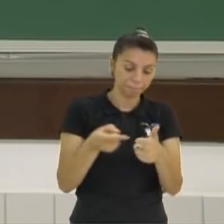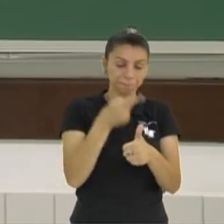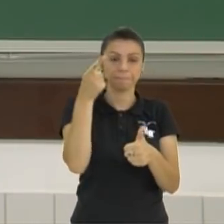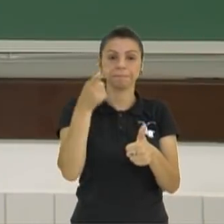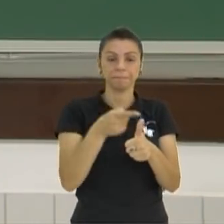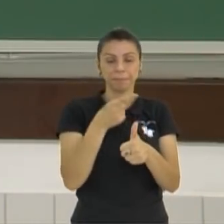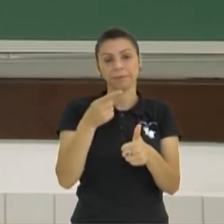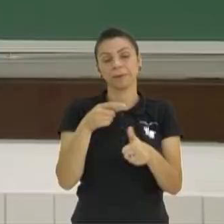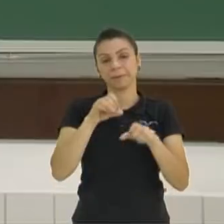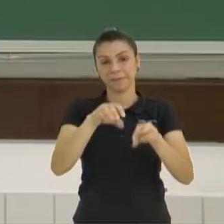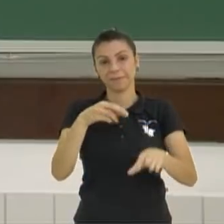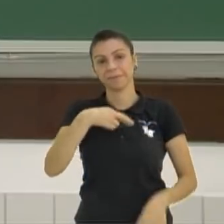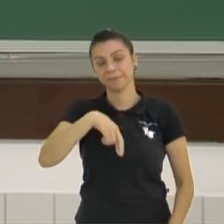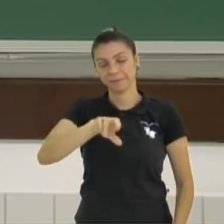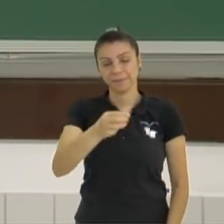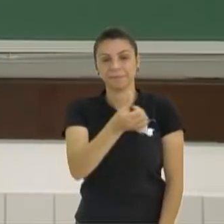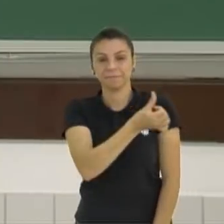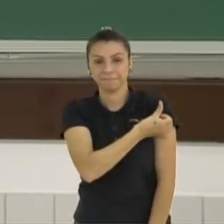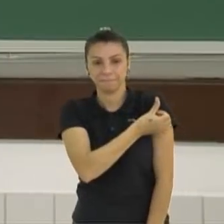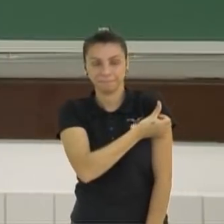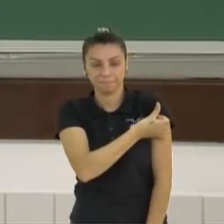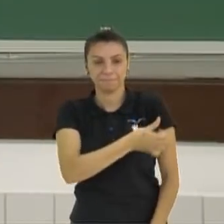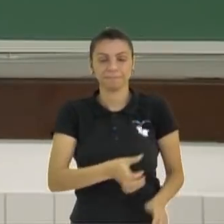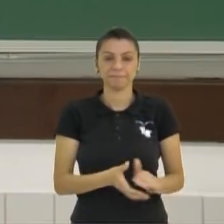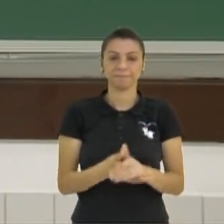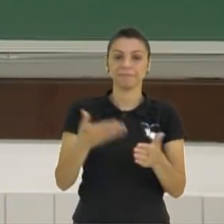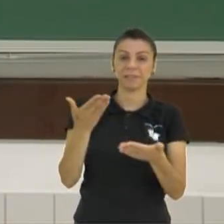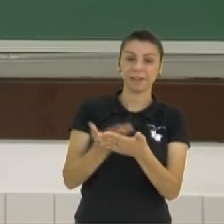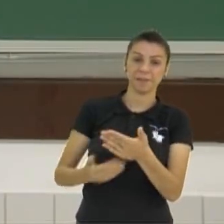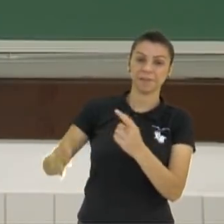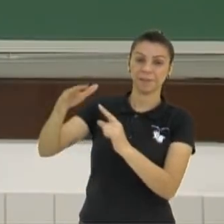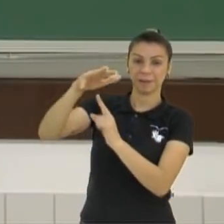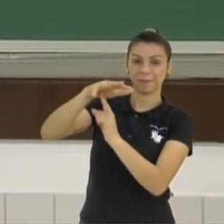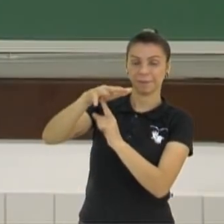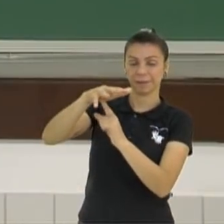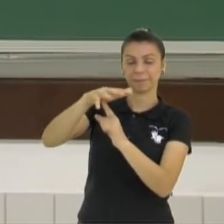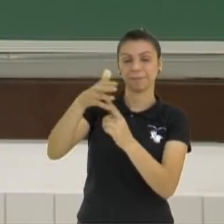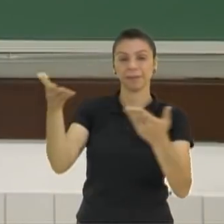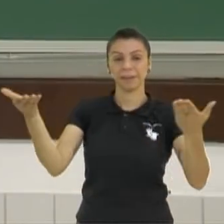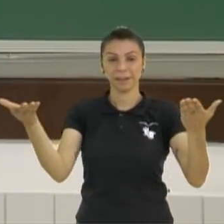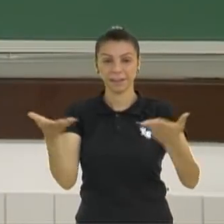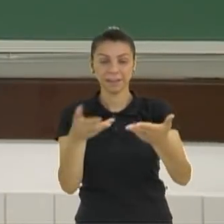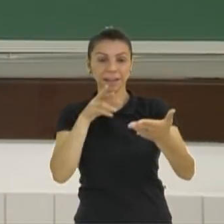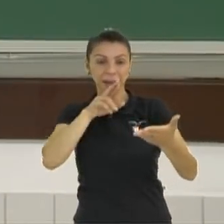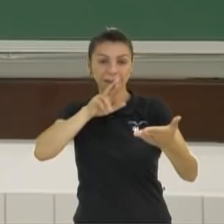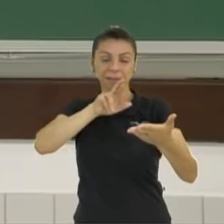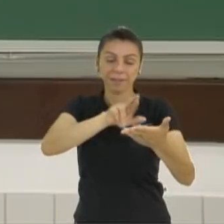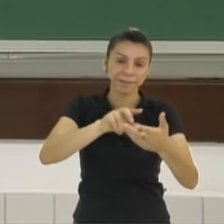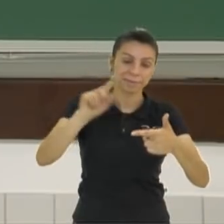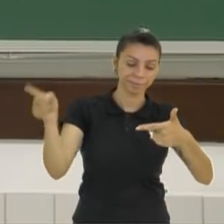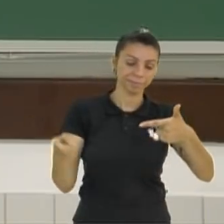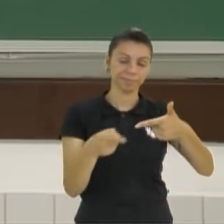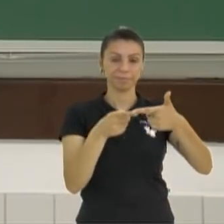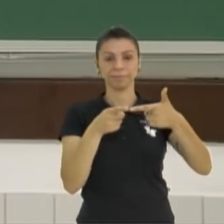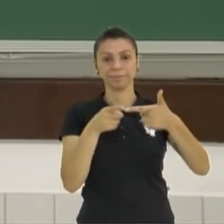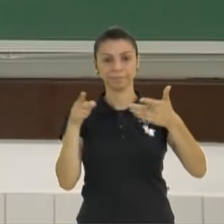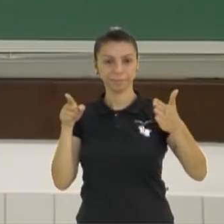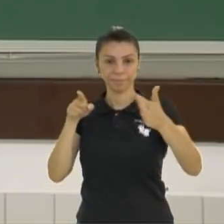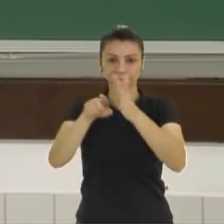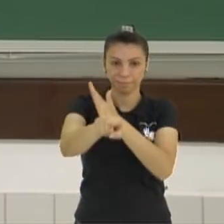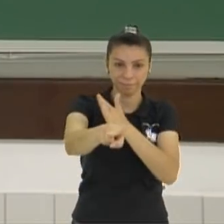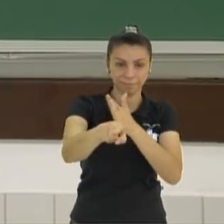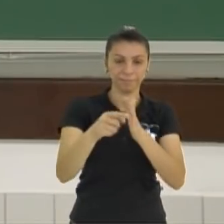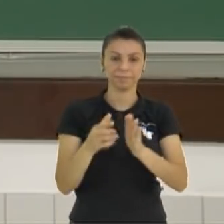de ensino religioso para o 6º ano da Aula Paraná. E neste momento estamos resolvendo a segunda questão do